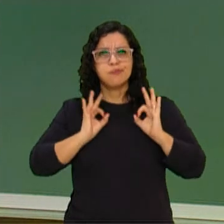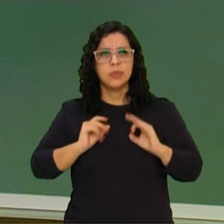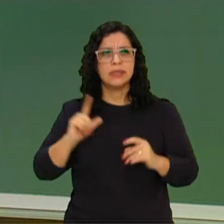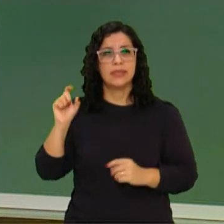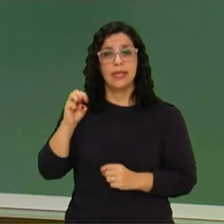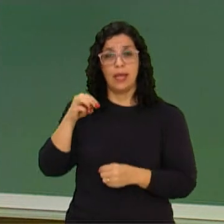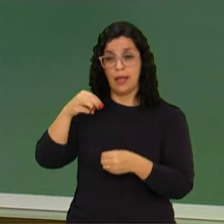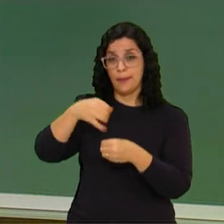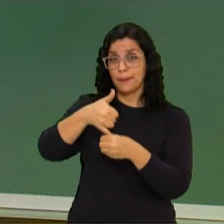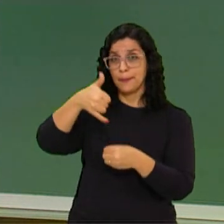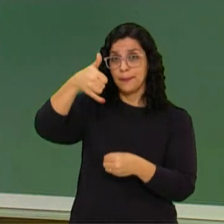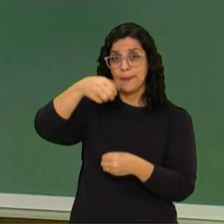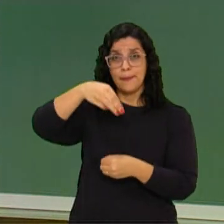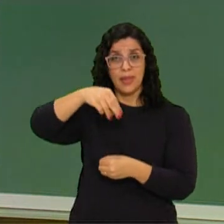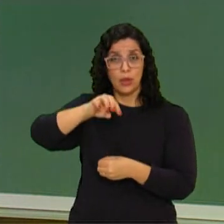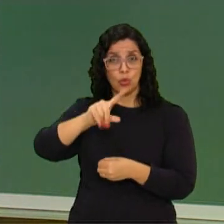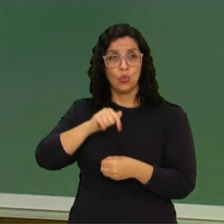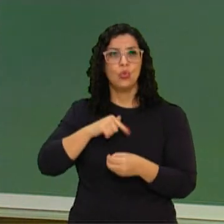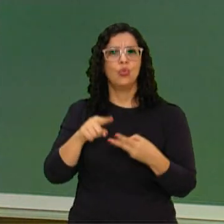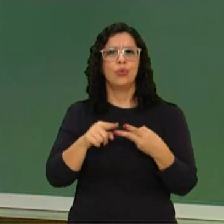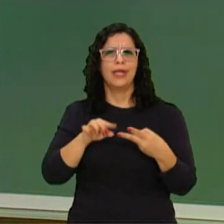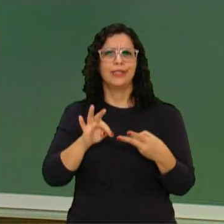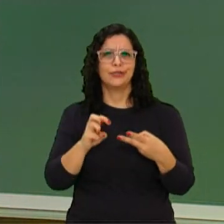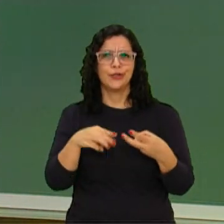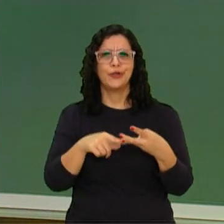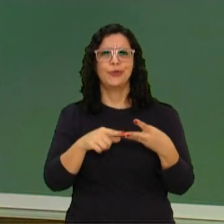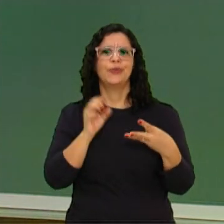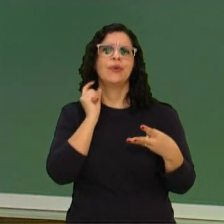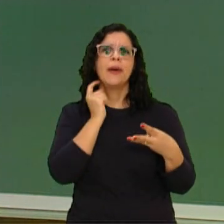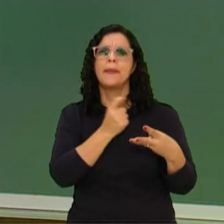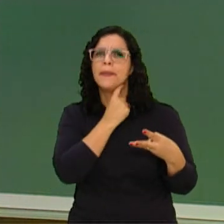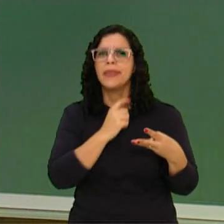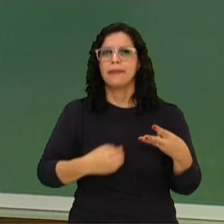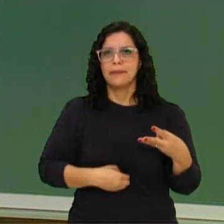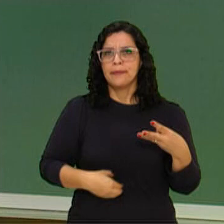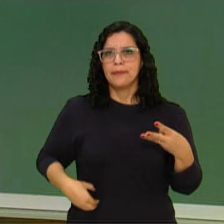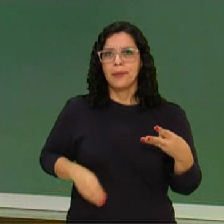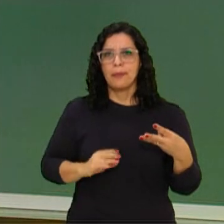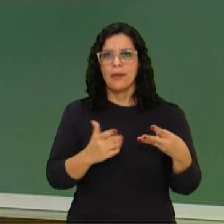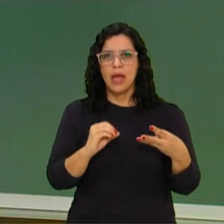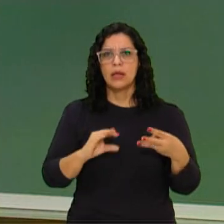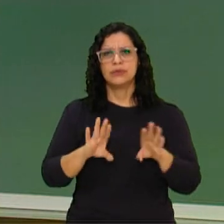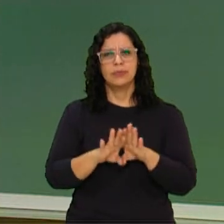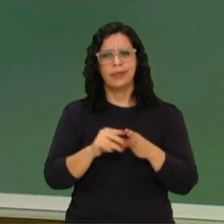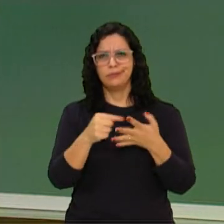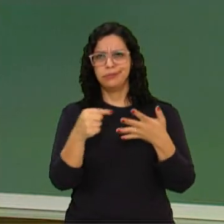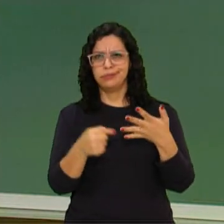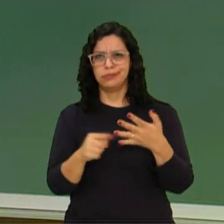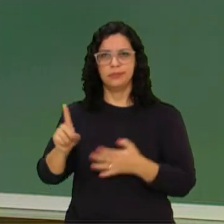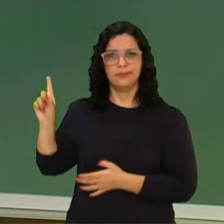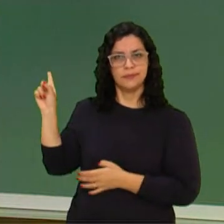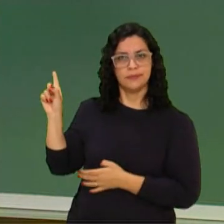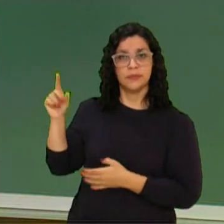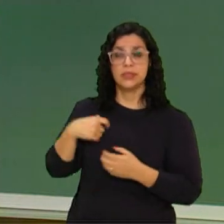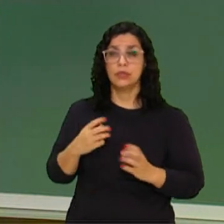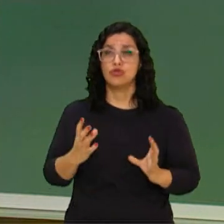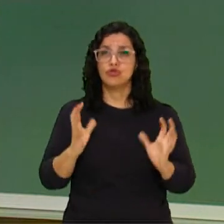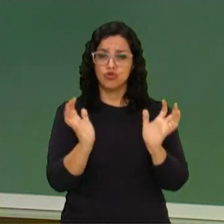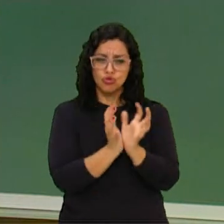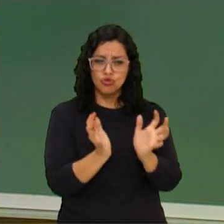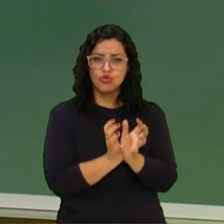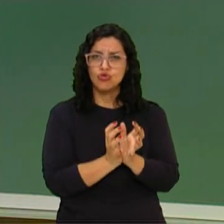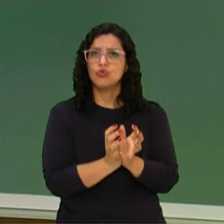Medula óssea também tá? O timo, as amígdalas, linfonodos, baço e etc. Então, assim, esse